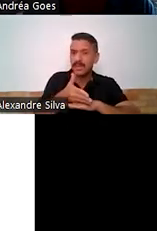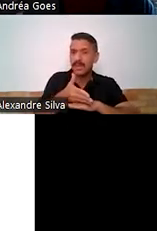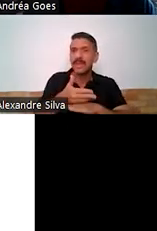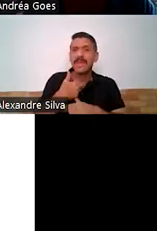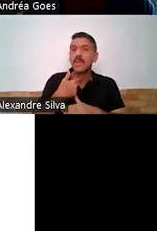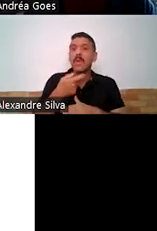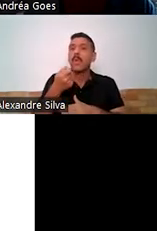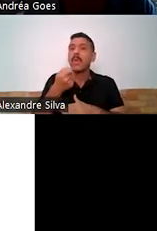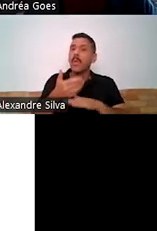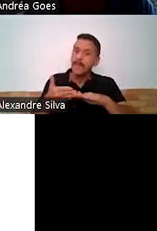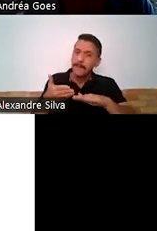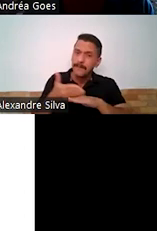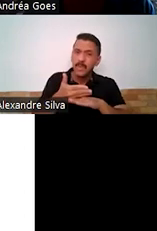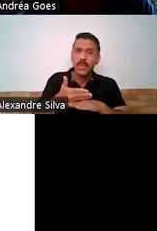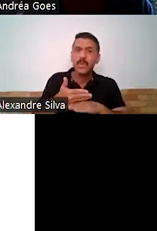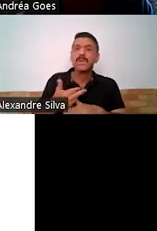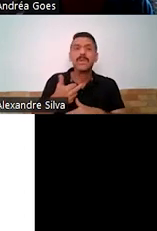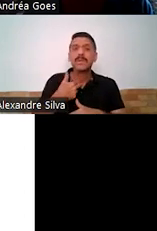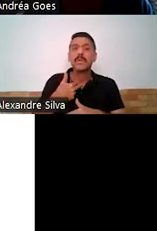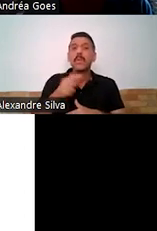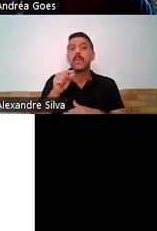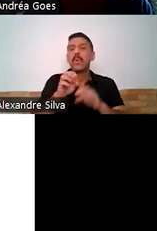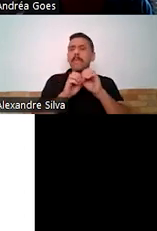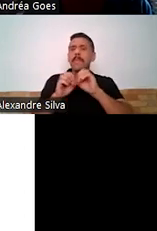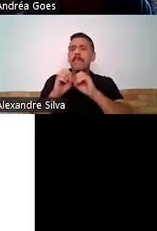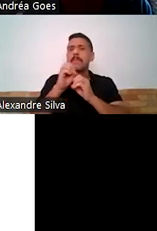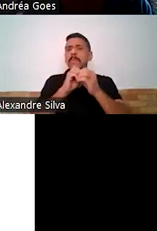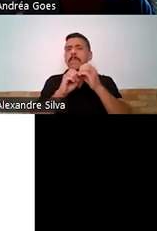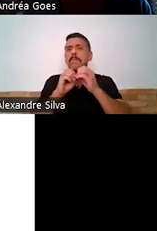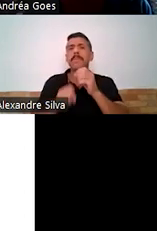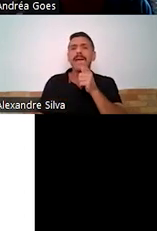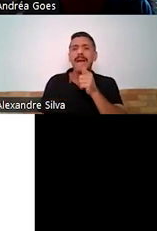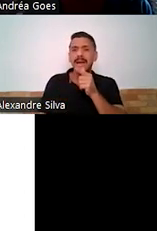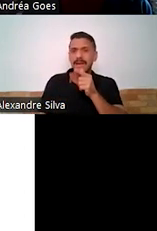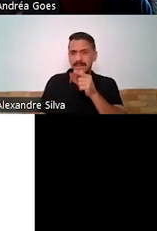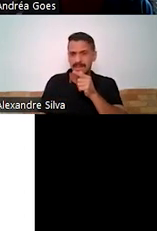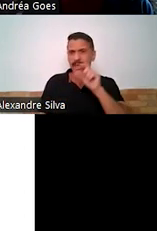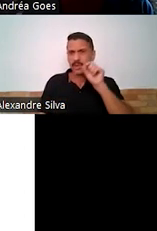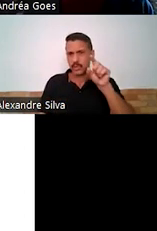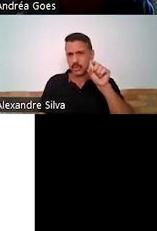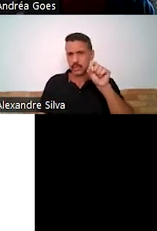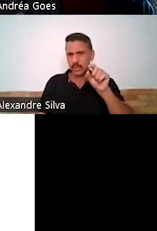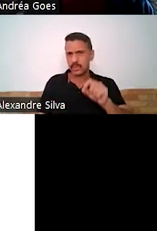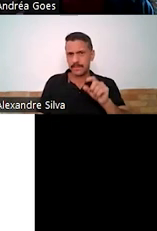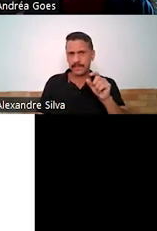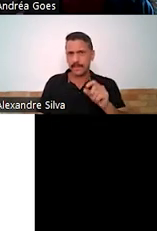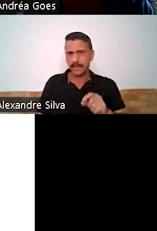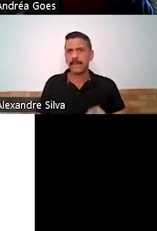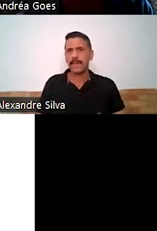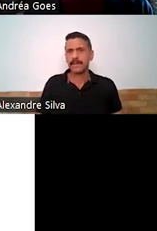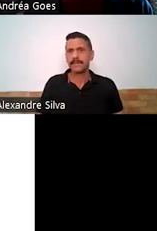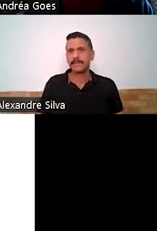pouco espaço que tem aqui é ocupado pelas moléculas de água aqui representadas em azul. Isso,